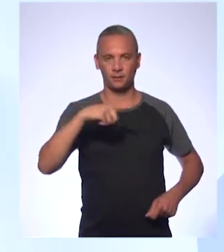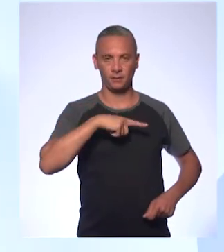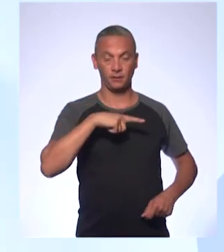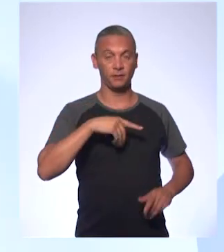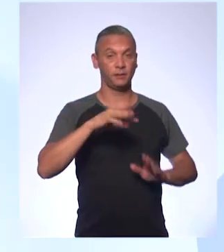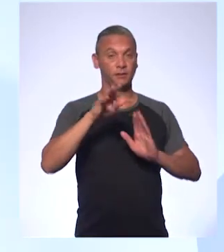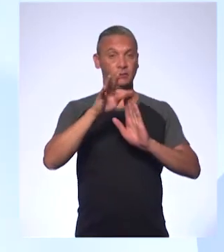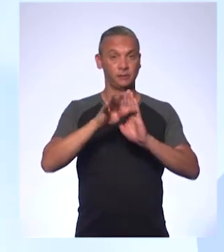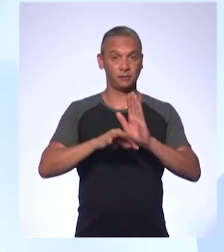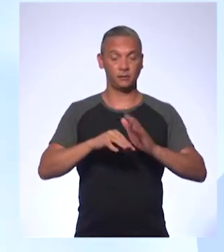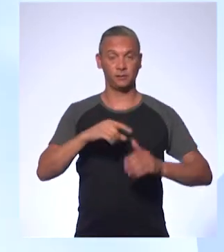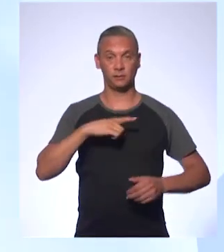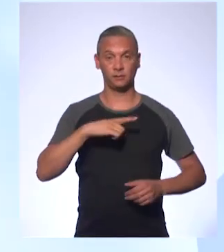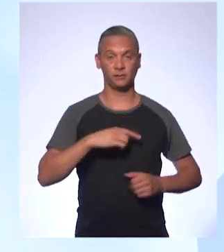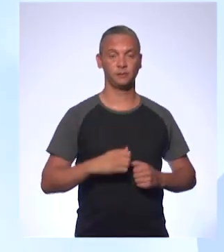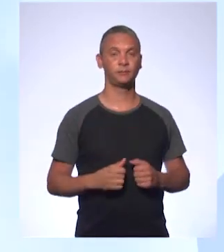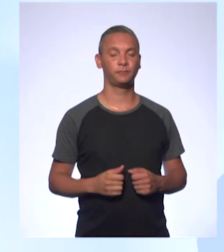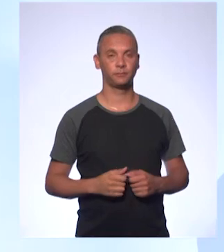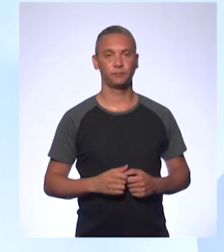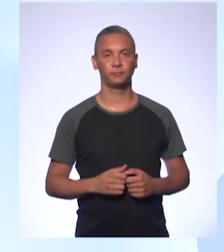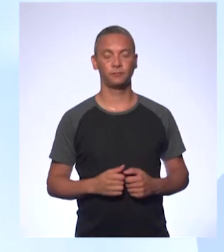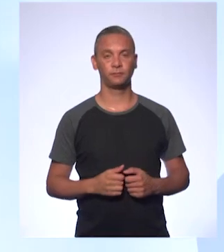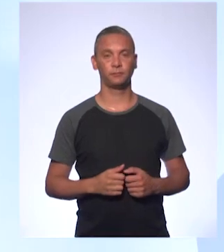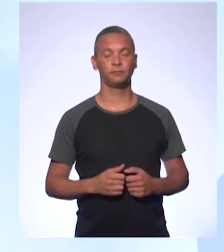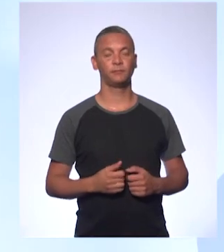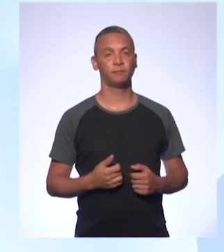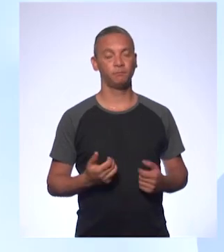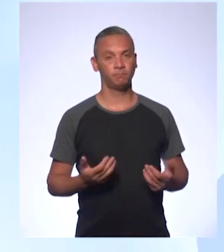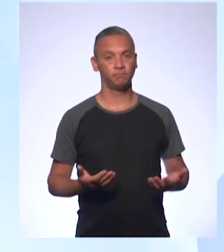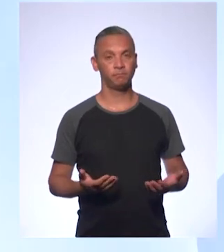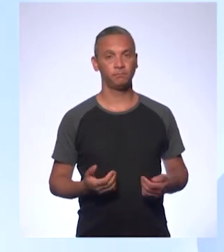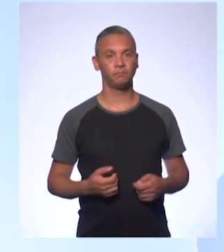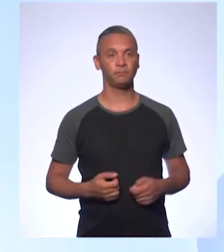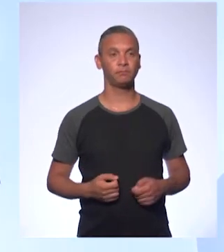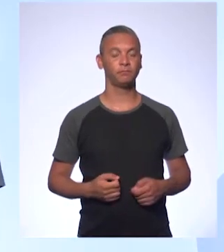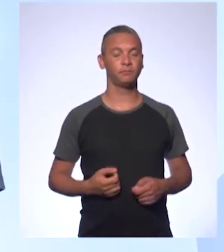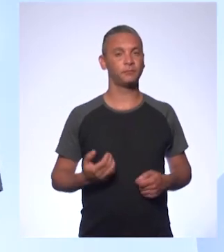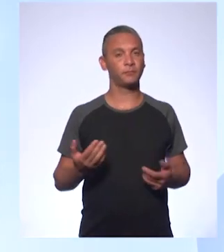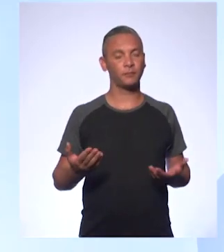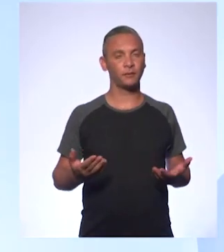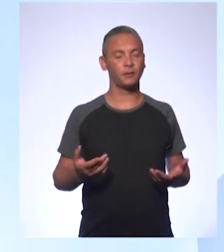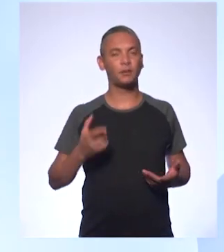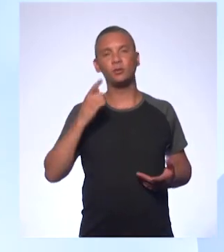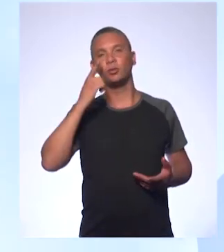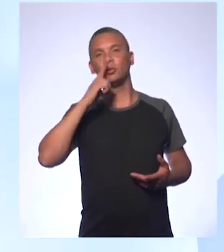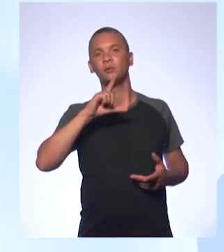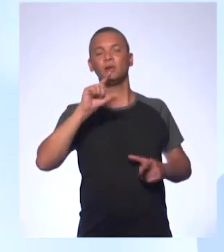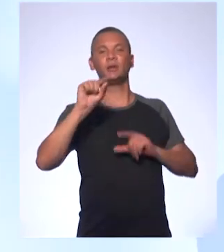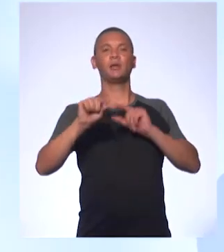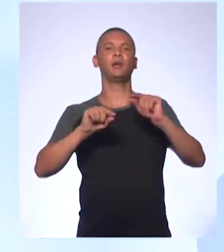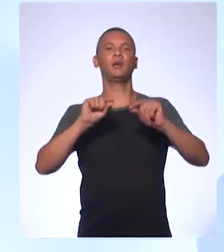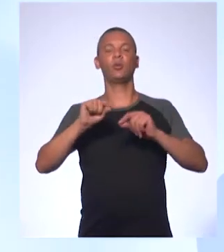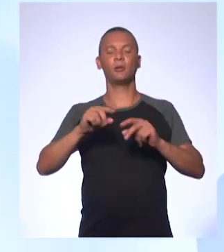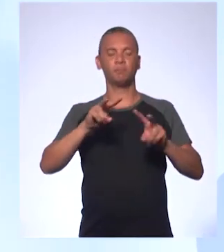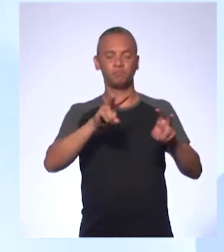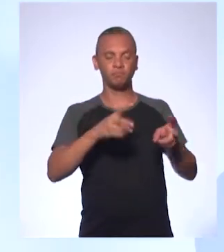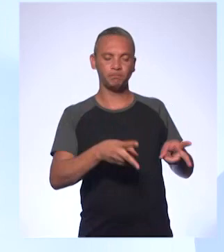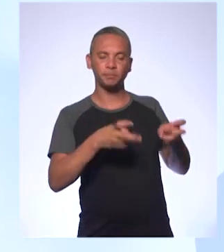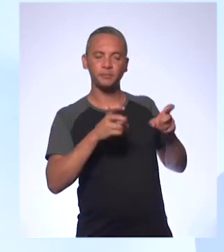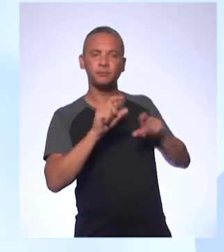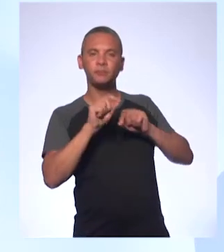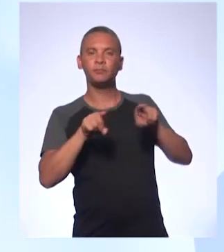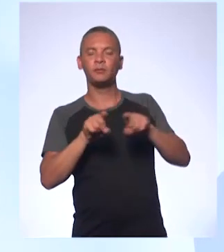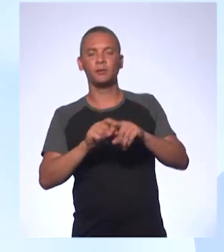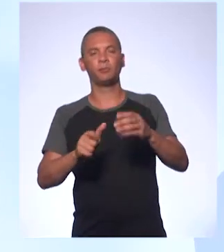texto, exquisito, né? Então, a gente consegue identificar